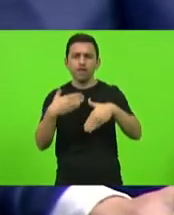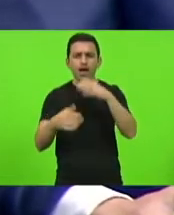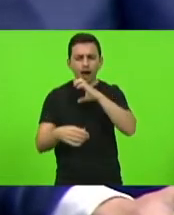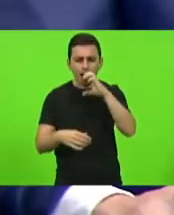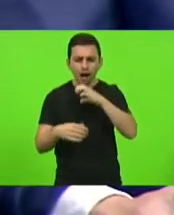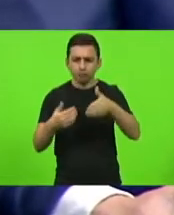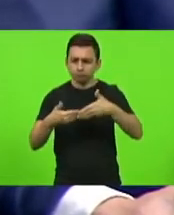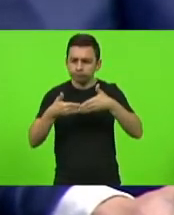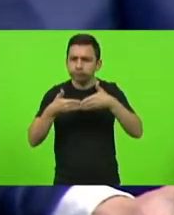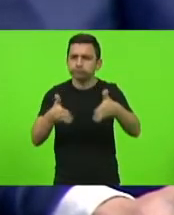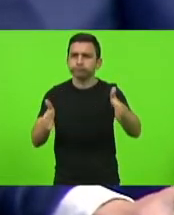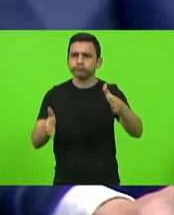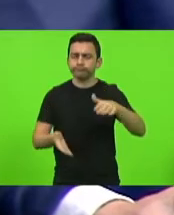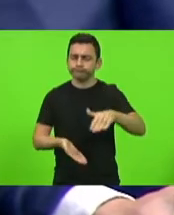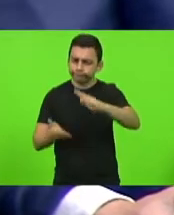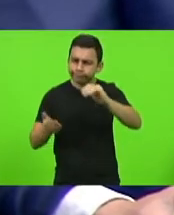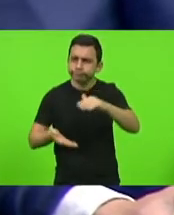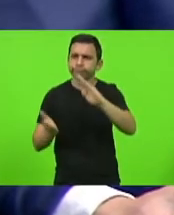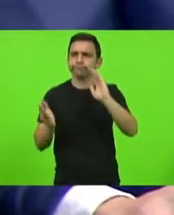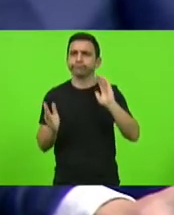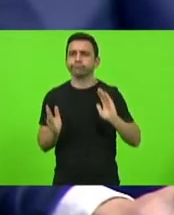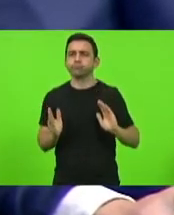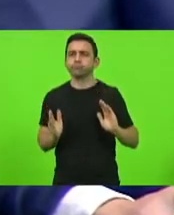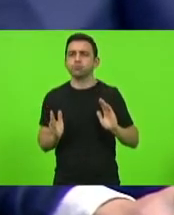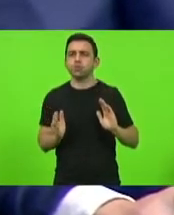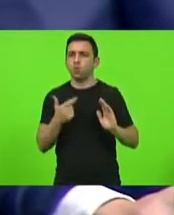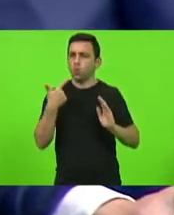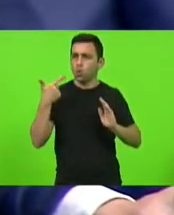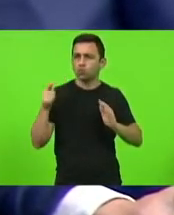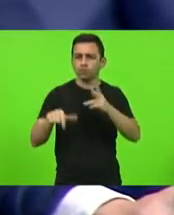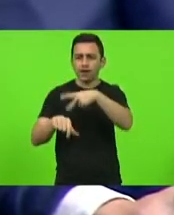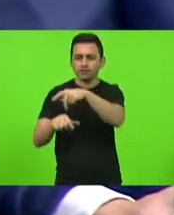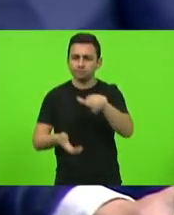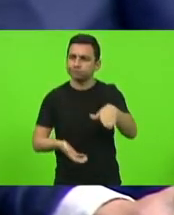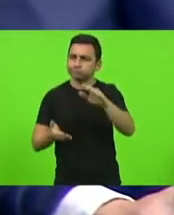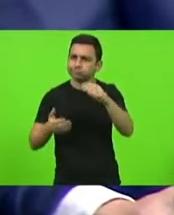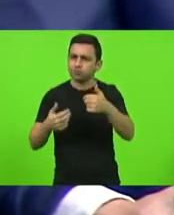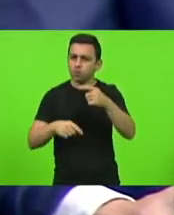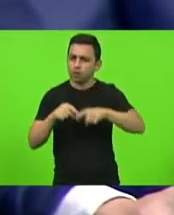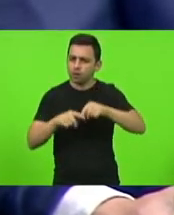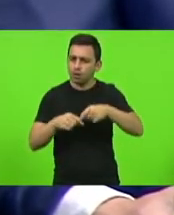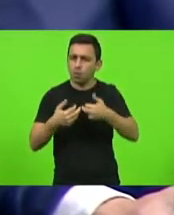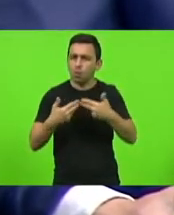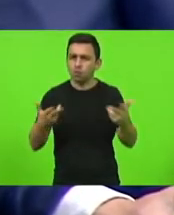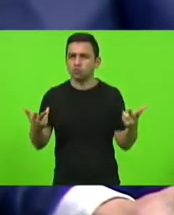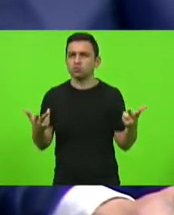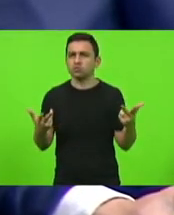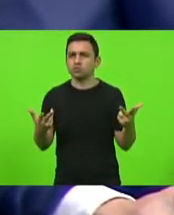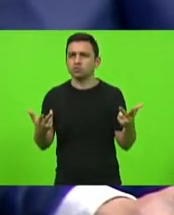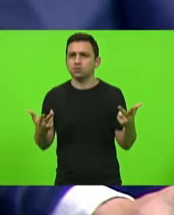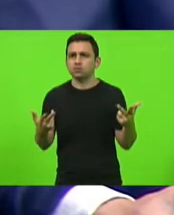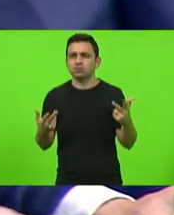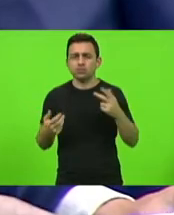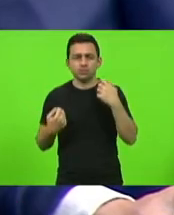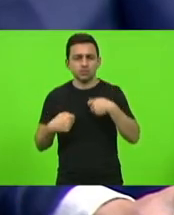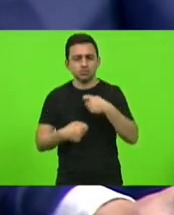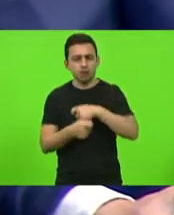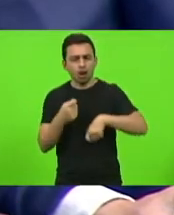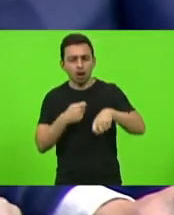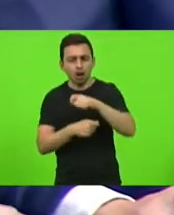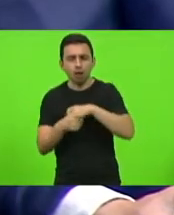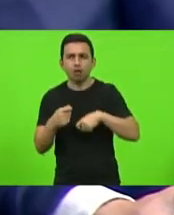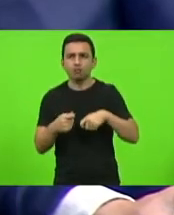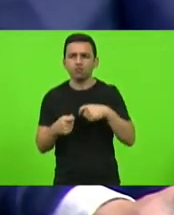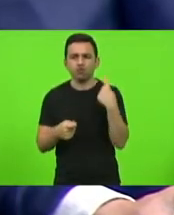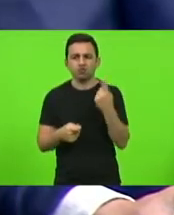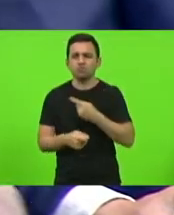também aduaneiro, facilitar o que nós possamos exportar, importar, enfim, para que a gente possa comercializar com o resto do mundo, coisa que a gente faz tão